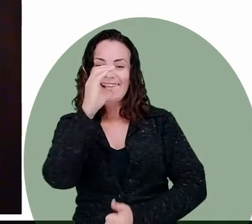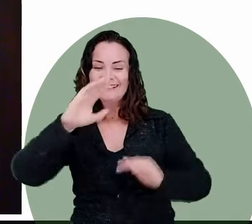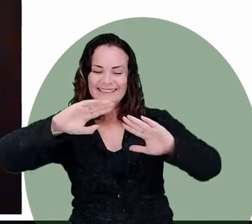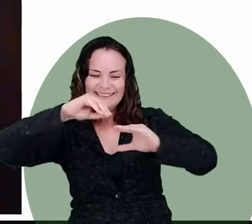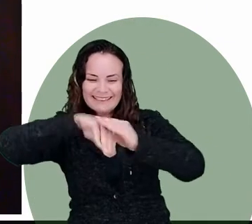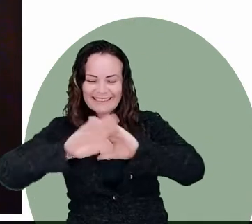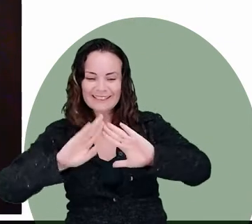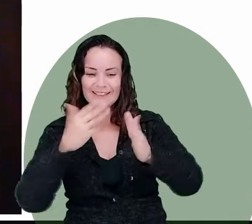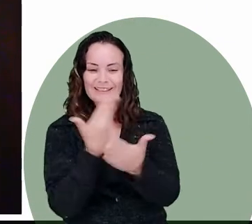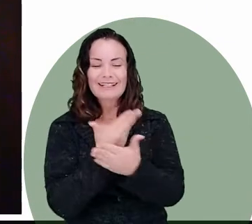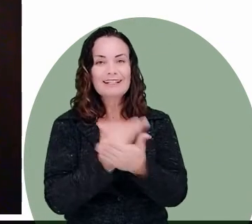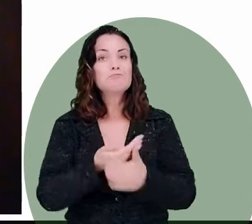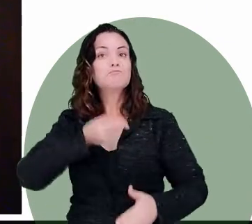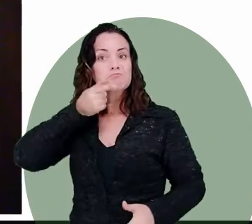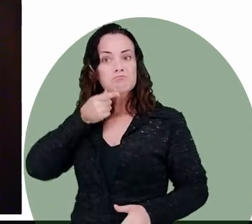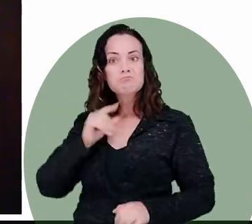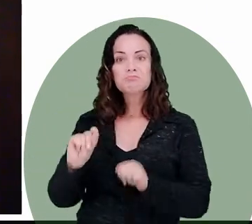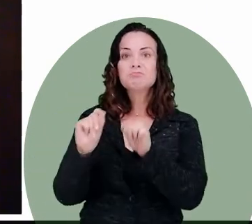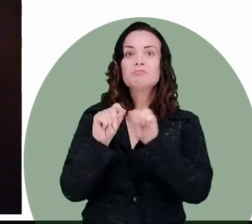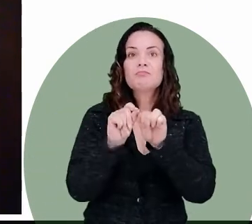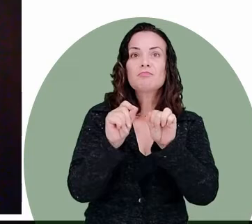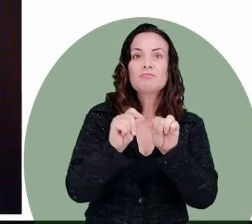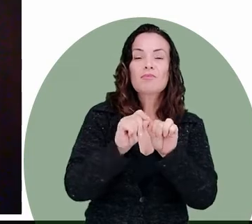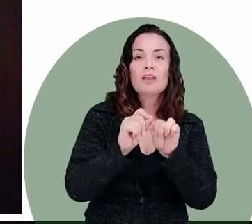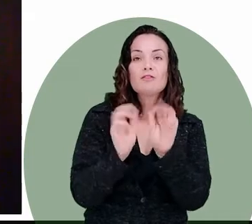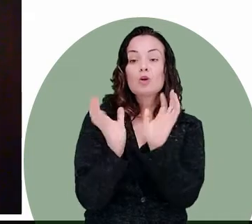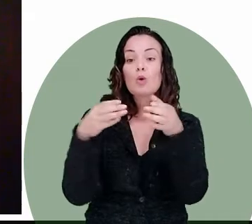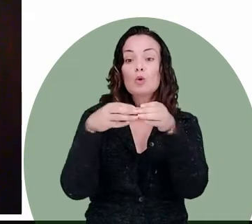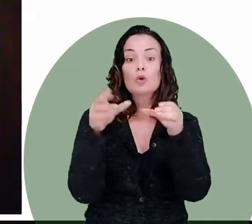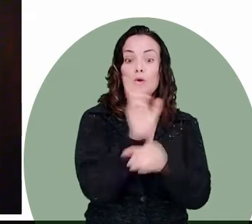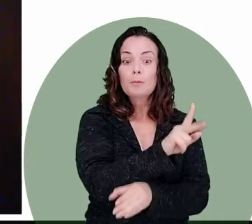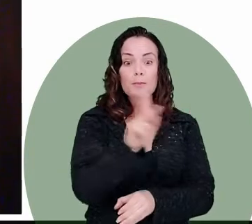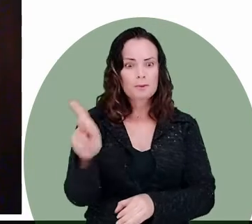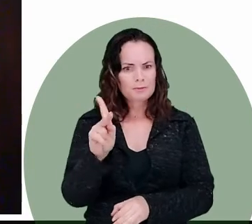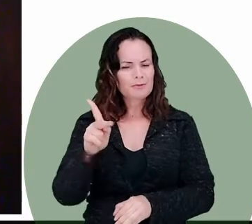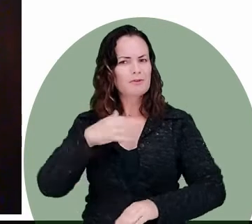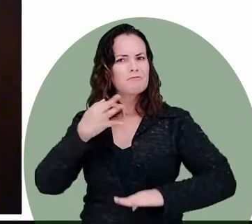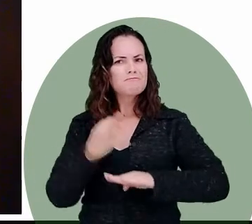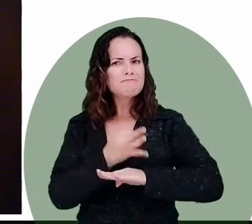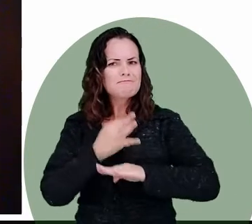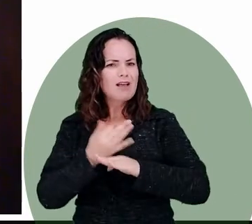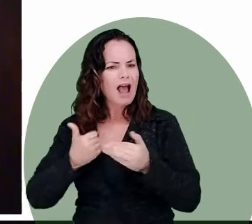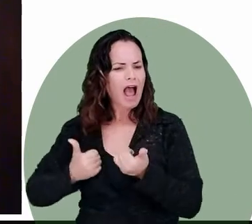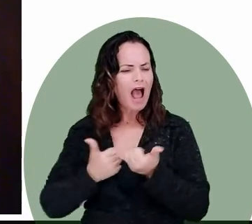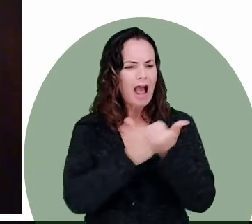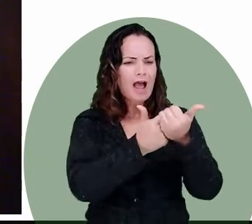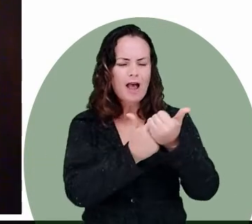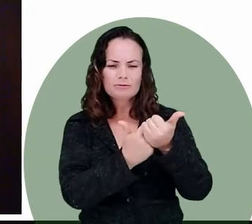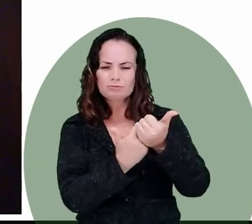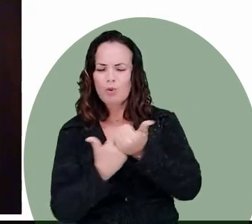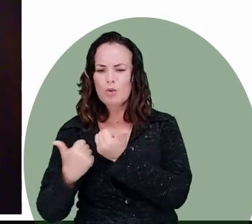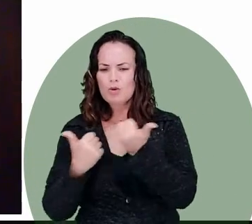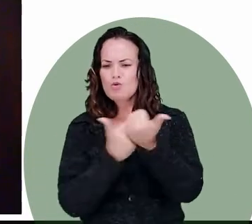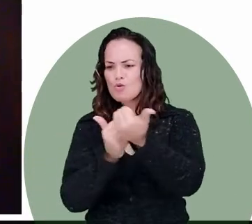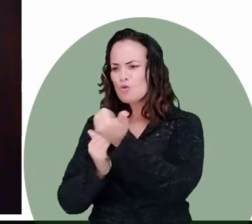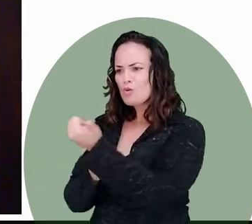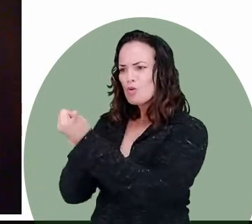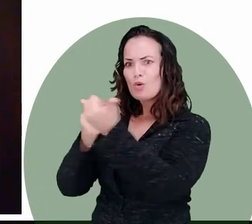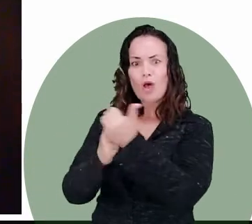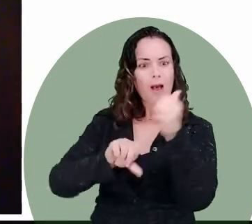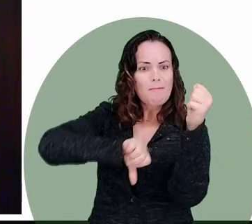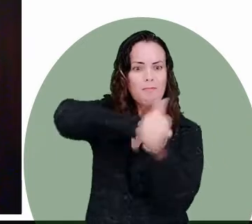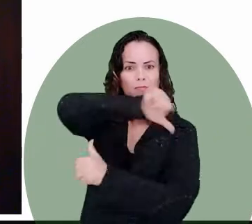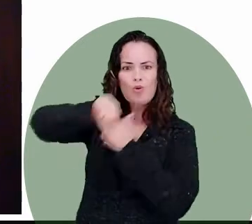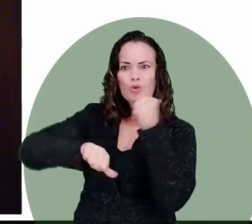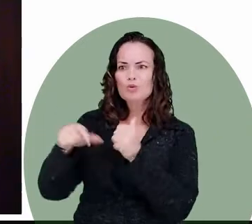Escola, a gente conseguiu fazer um grupo de professores que se suportavam mutuamente. E a gente